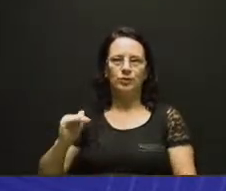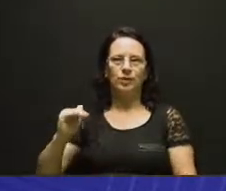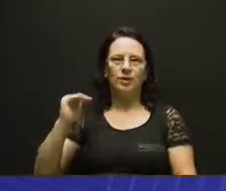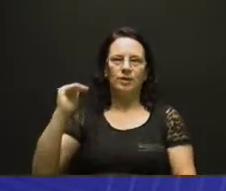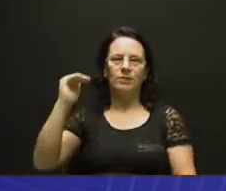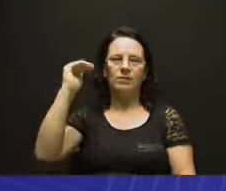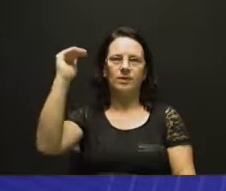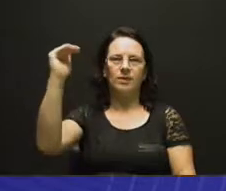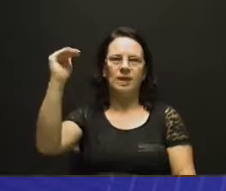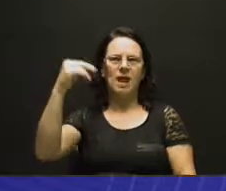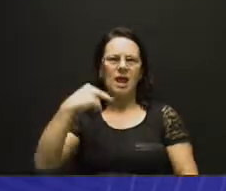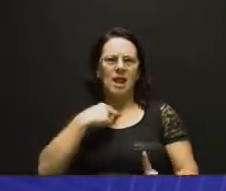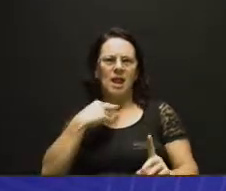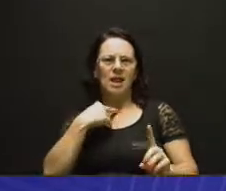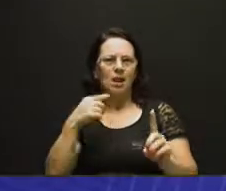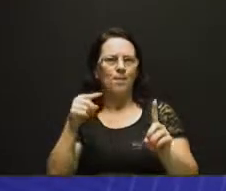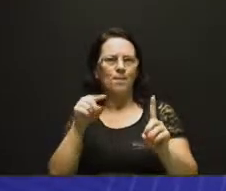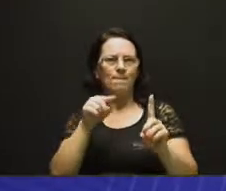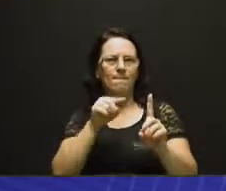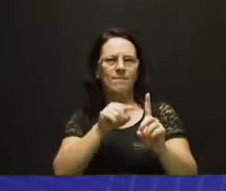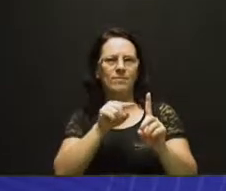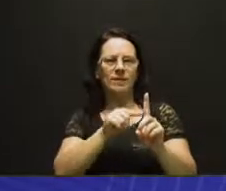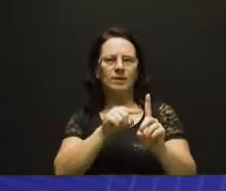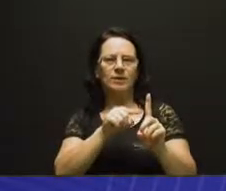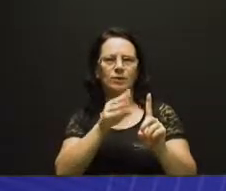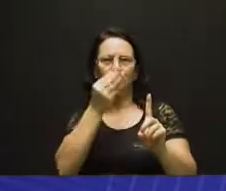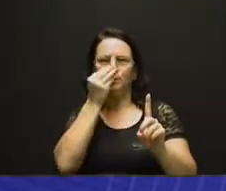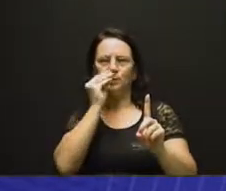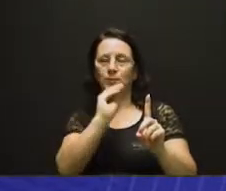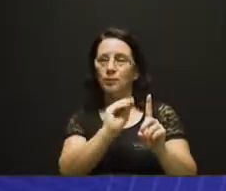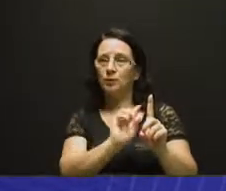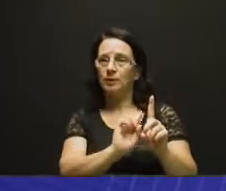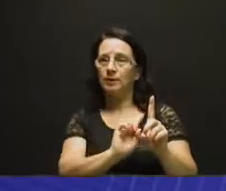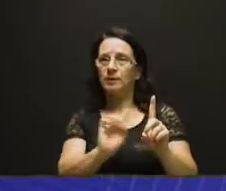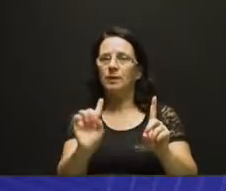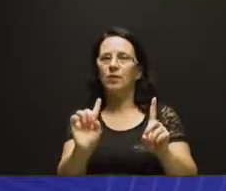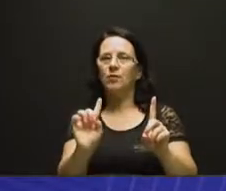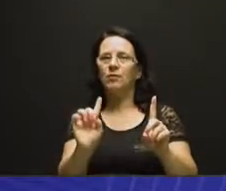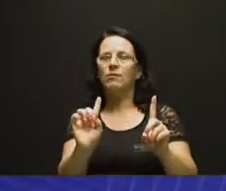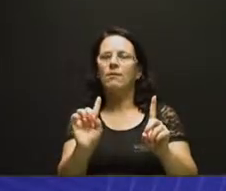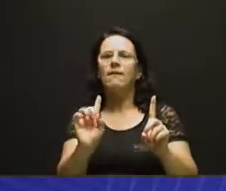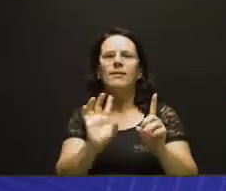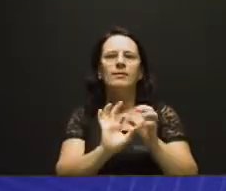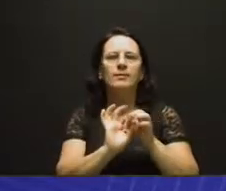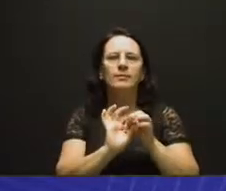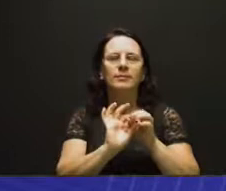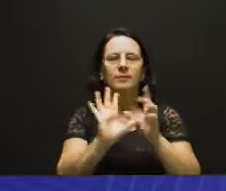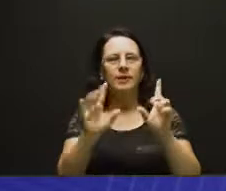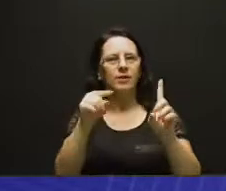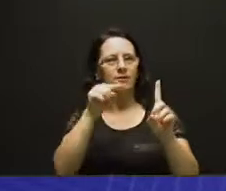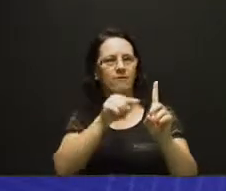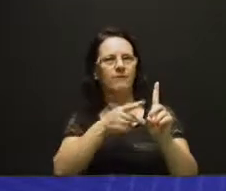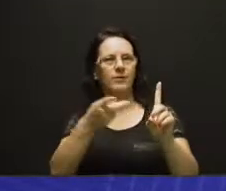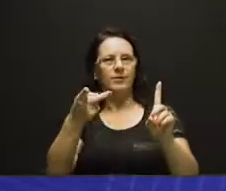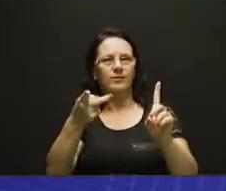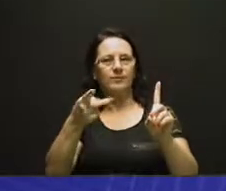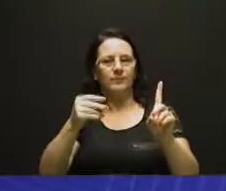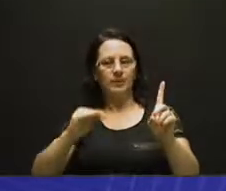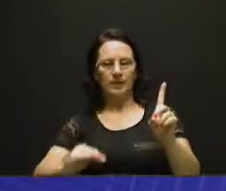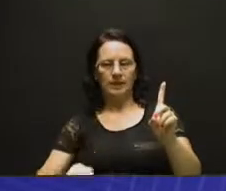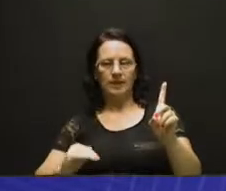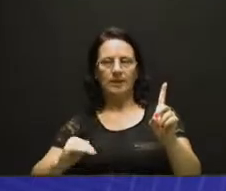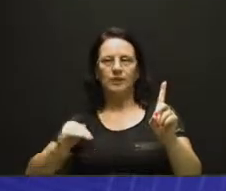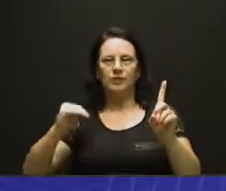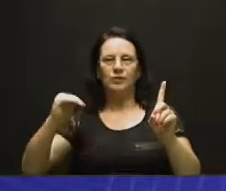podem ter restringido essa esse direito esses direitos desde a infância ela